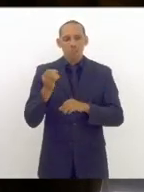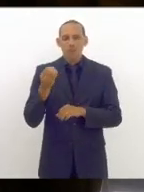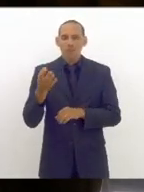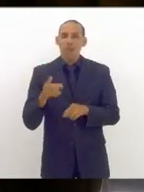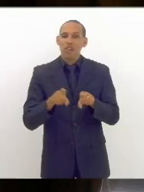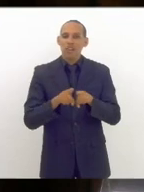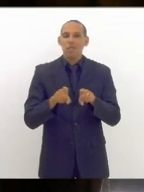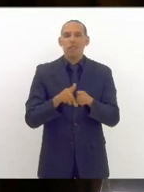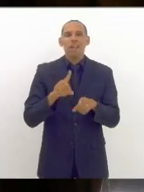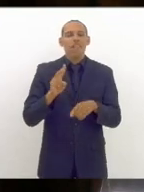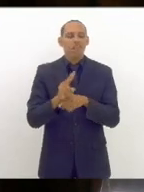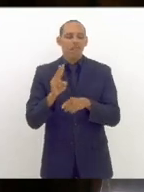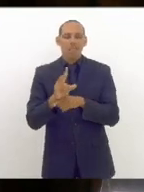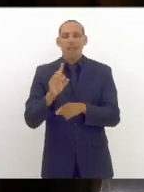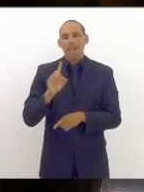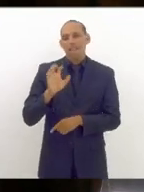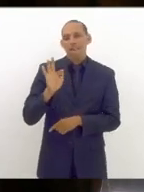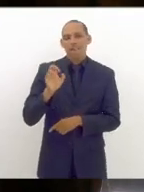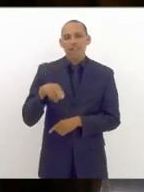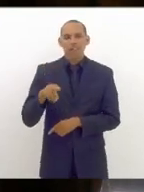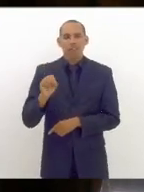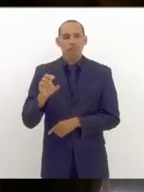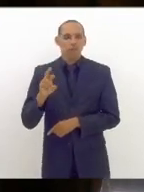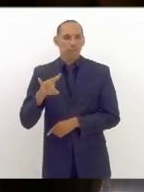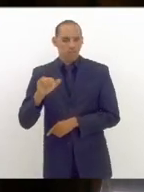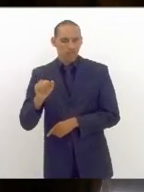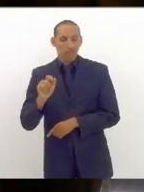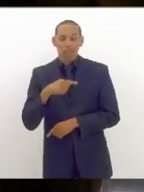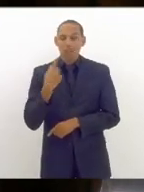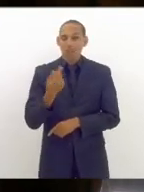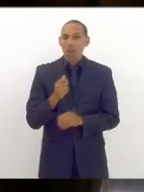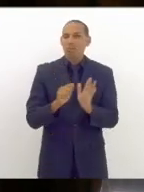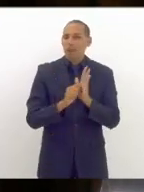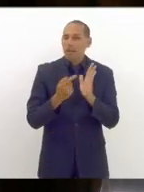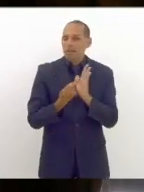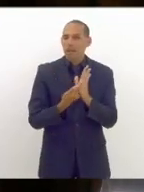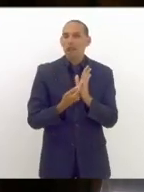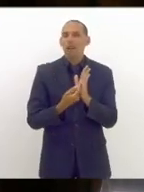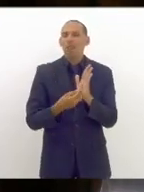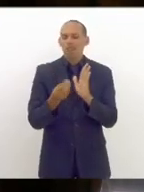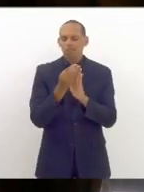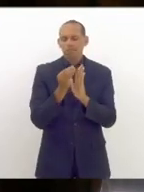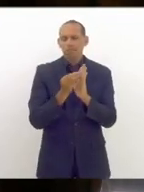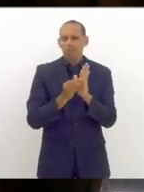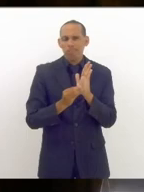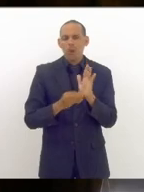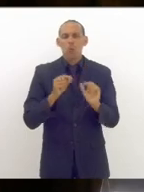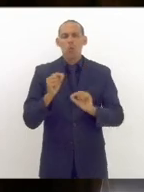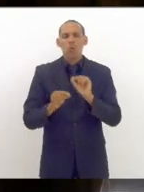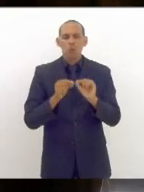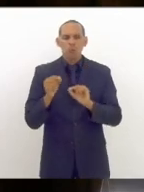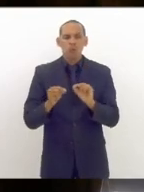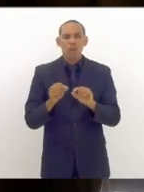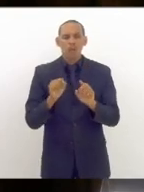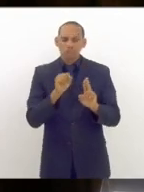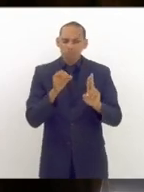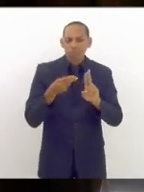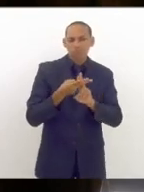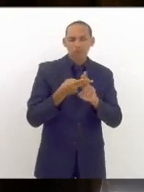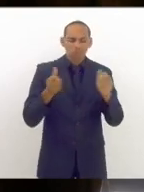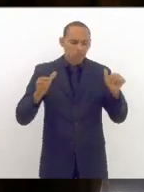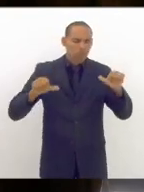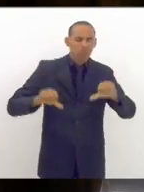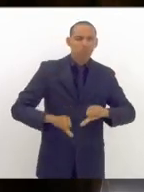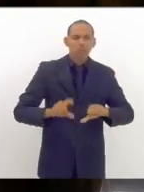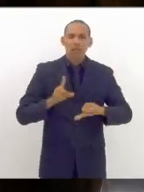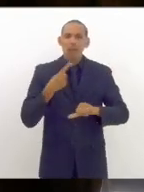tem conseguido estabelecer uma agenda de estancar a crise do SUS, decorrente